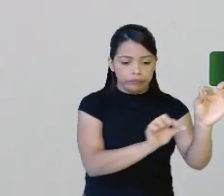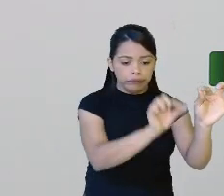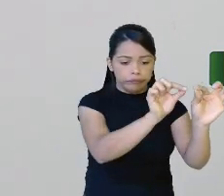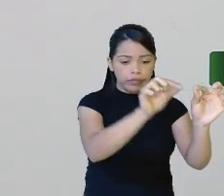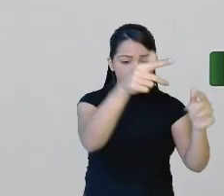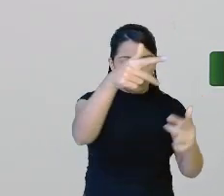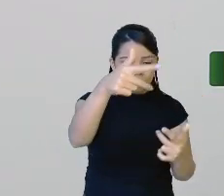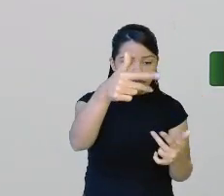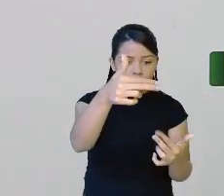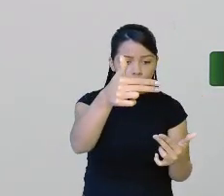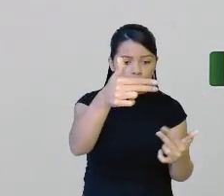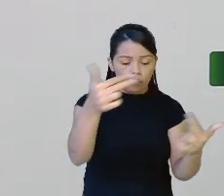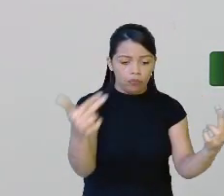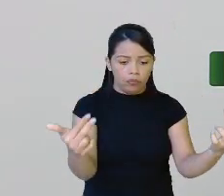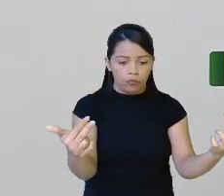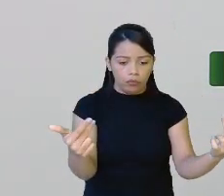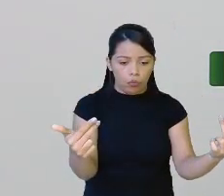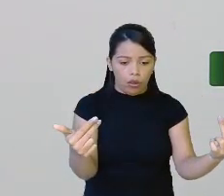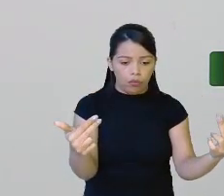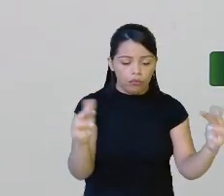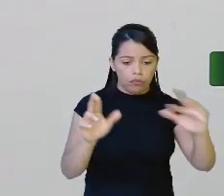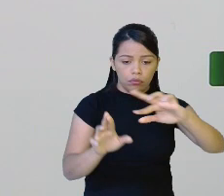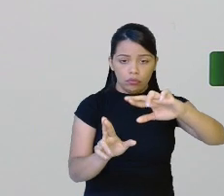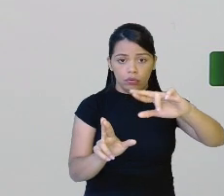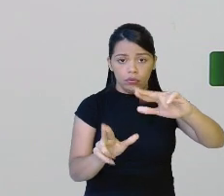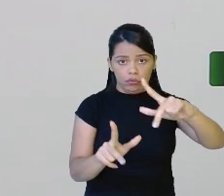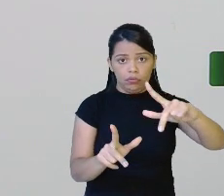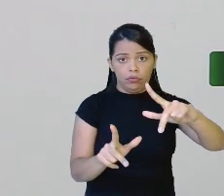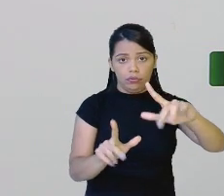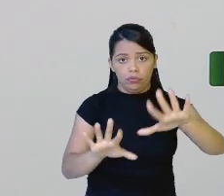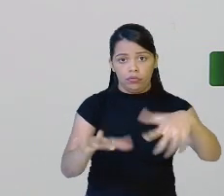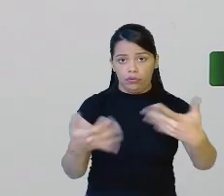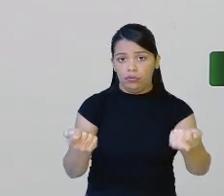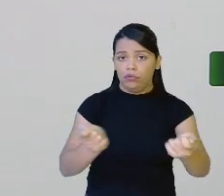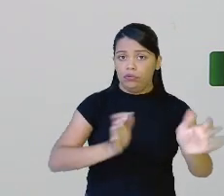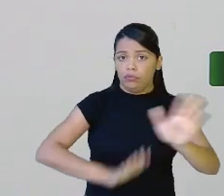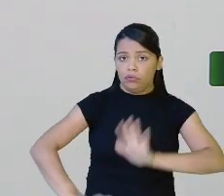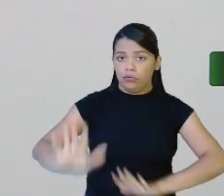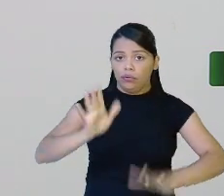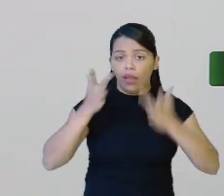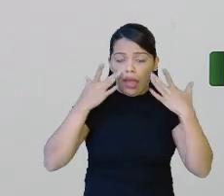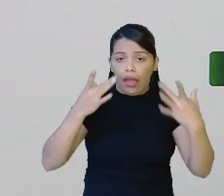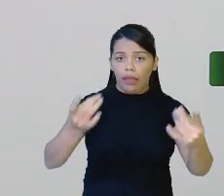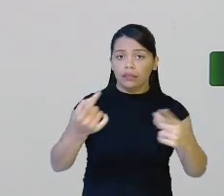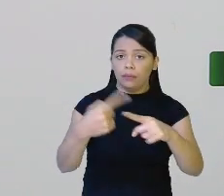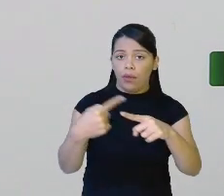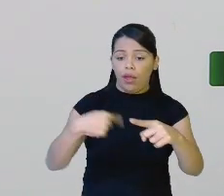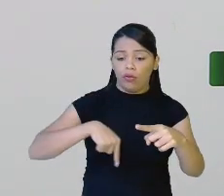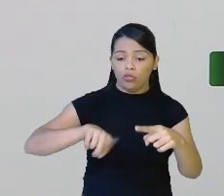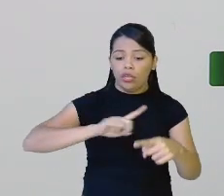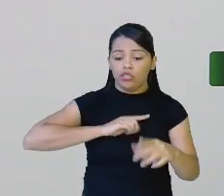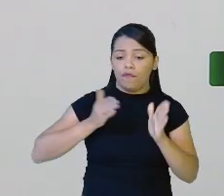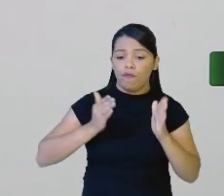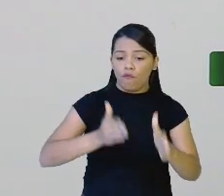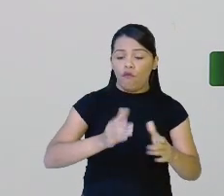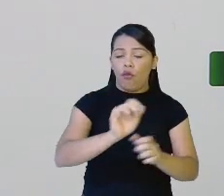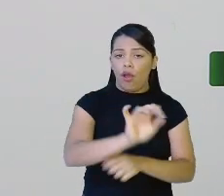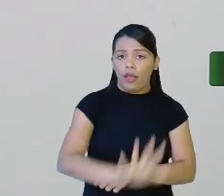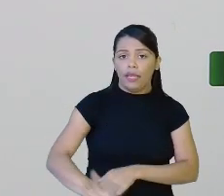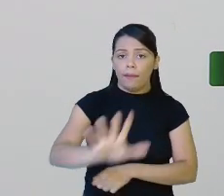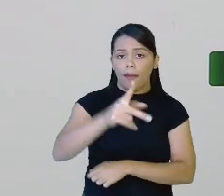medidas diferentes. Então, é importantíssimo você ficar atento. Hoje, a gente vai focar em